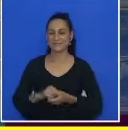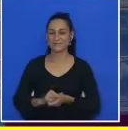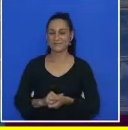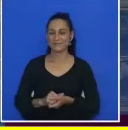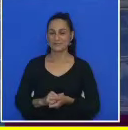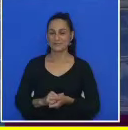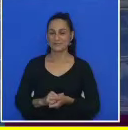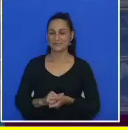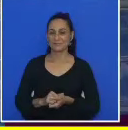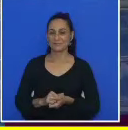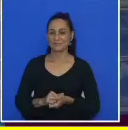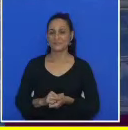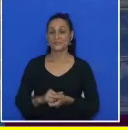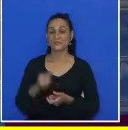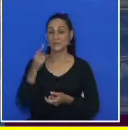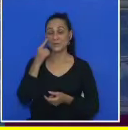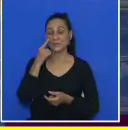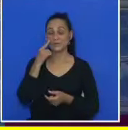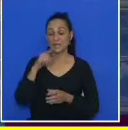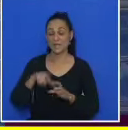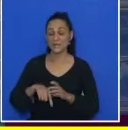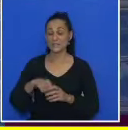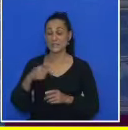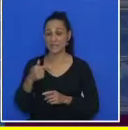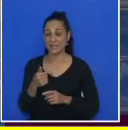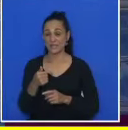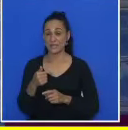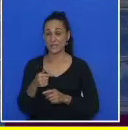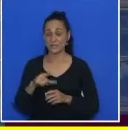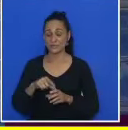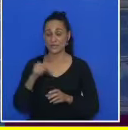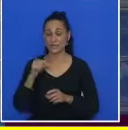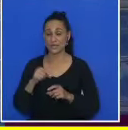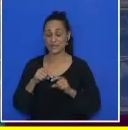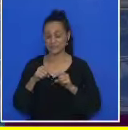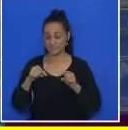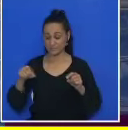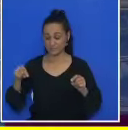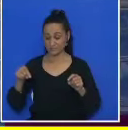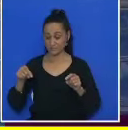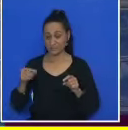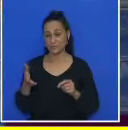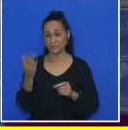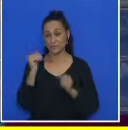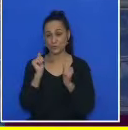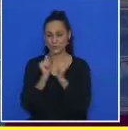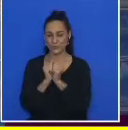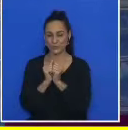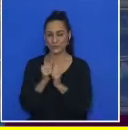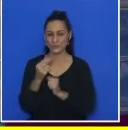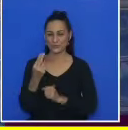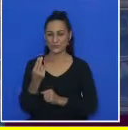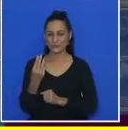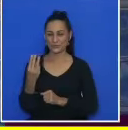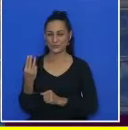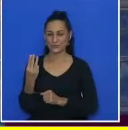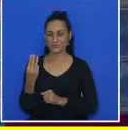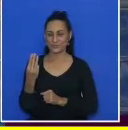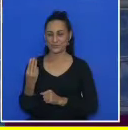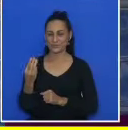56. Vamos conferir? As 7 dezenas sorteadas foram. Confira comigo.